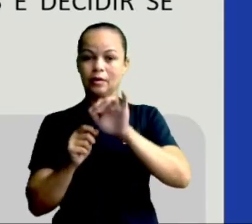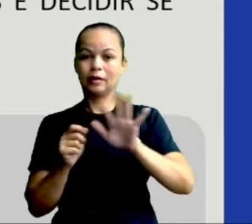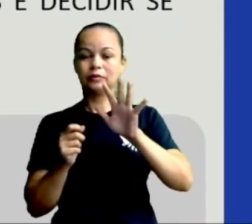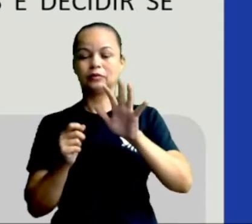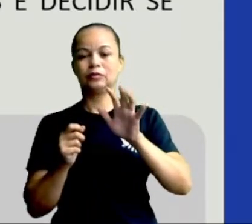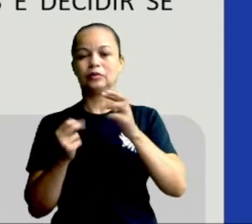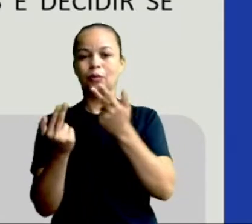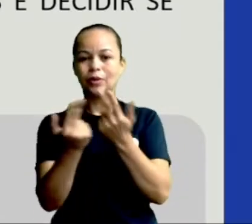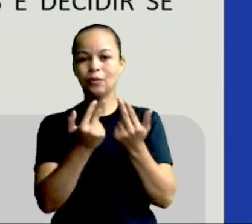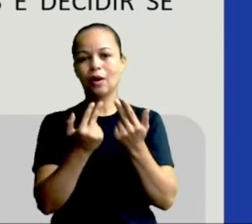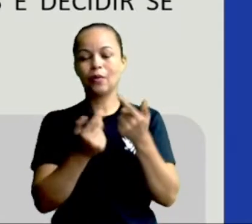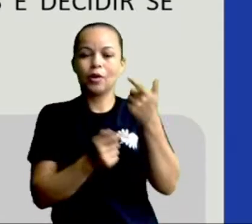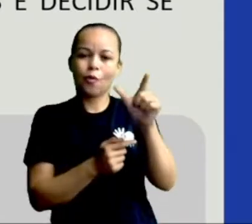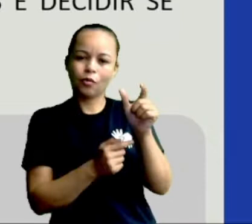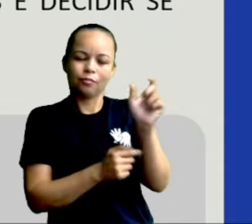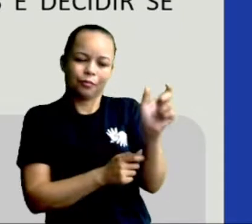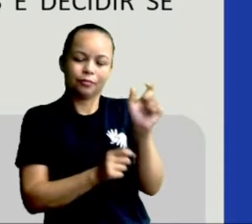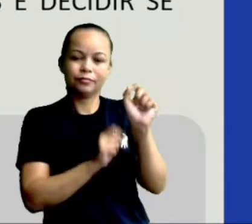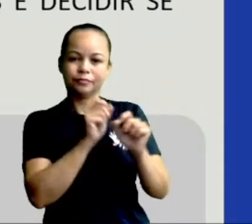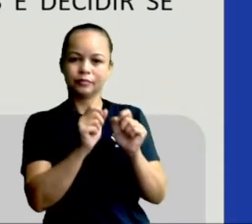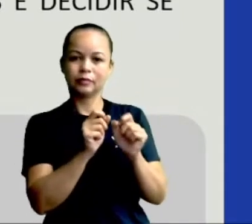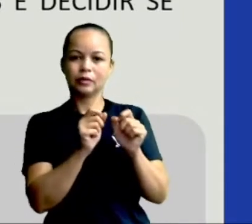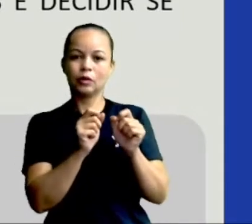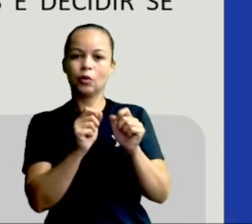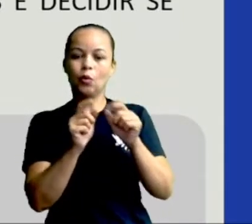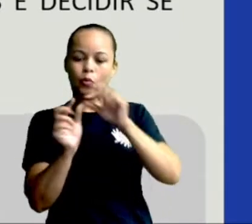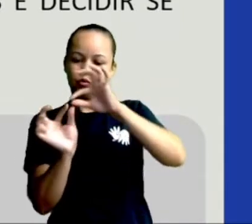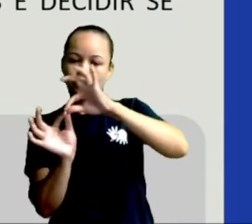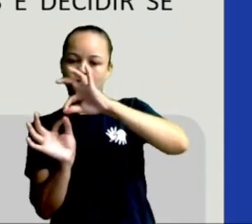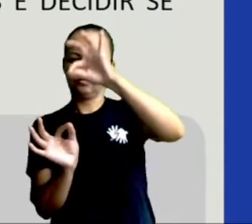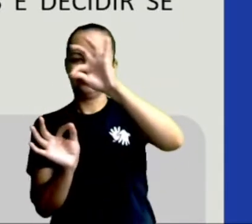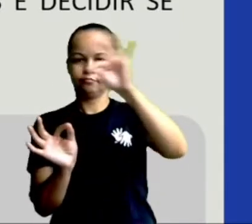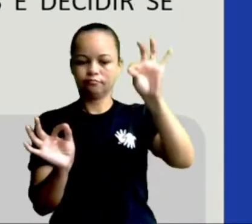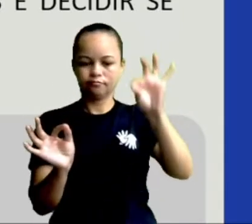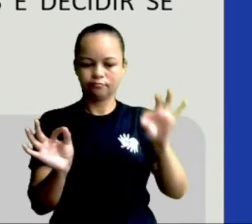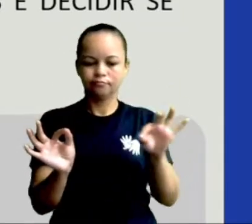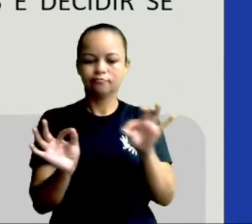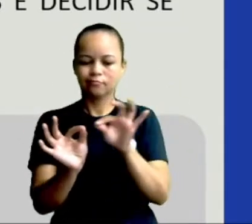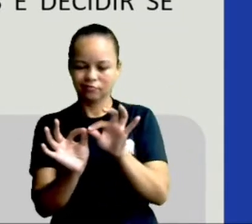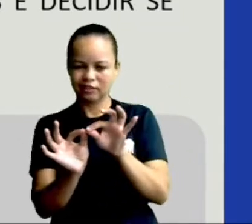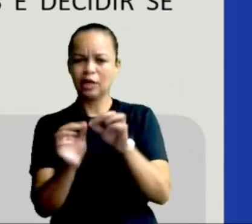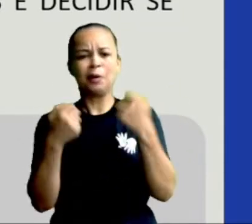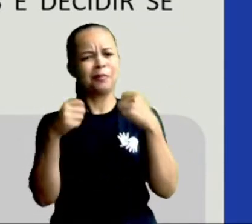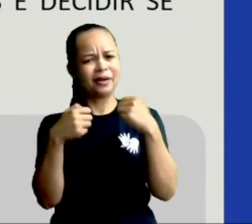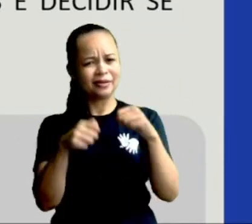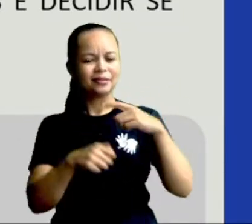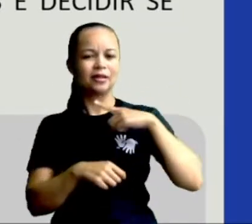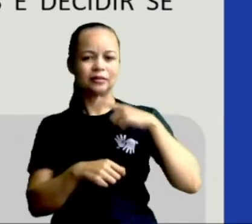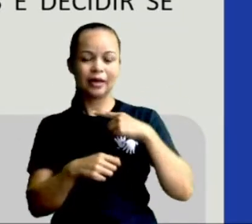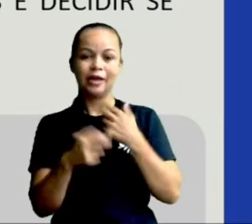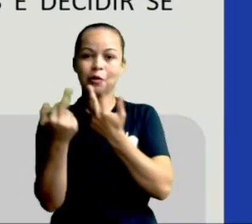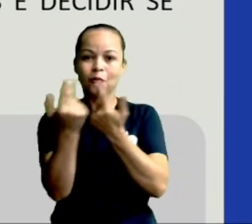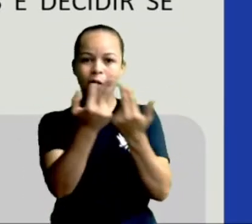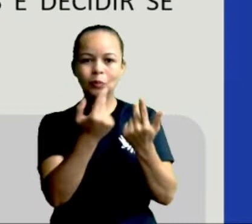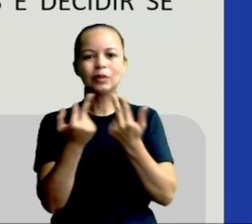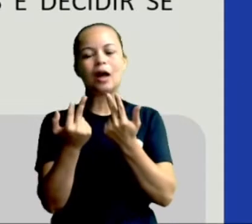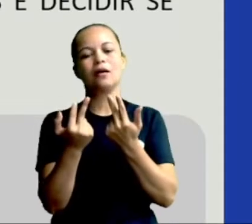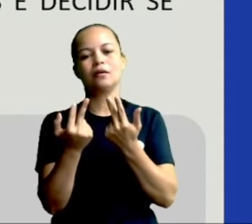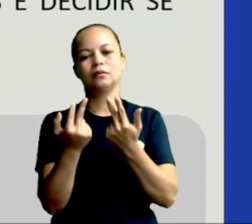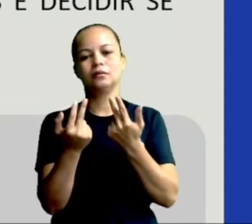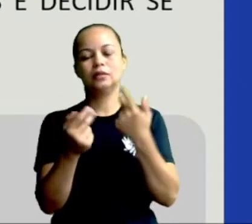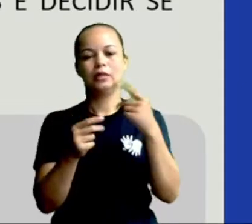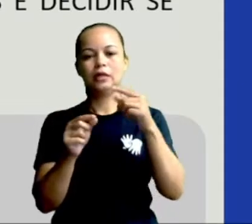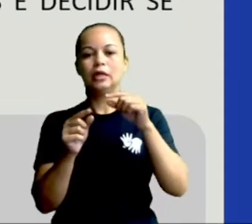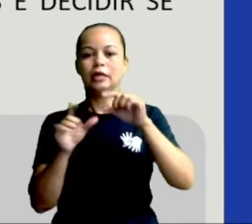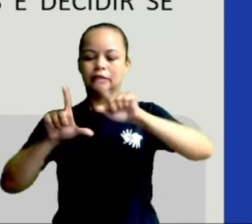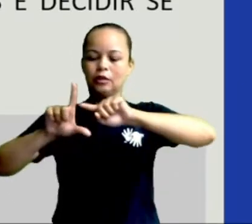mesmo tamanho. Em outras palavras, os lados correspondentes dessas figuras devem ter medidas iguais e seus